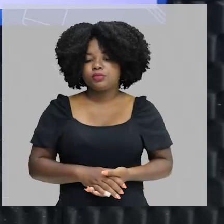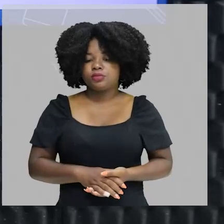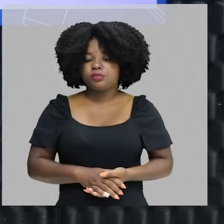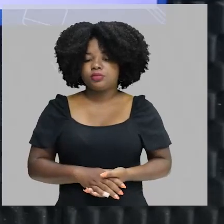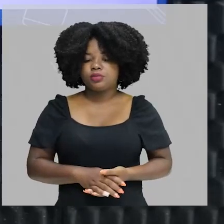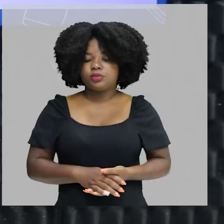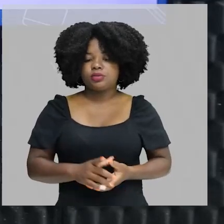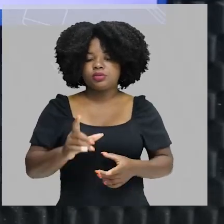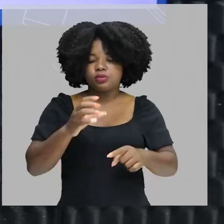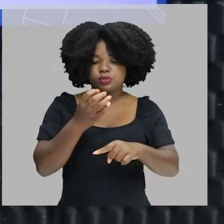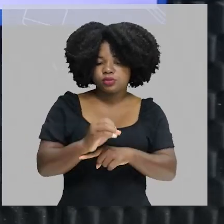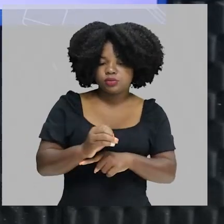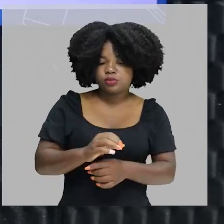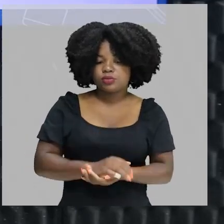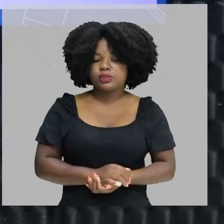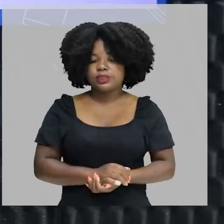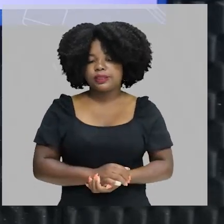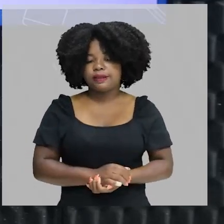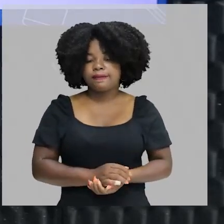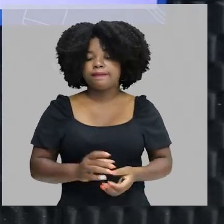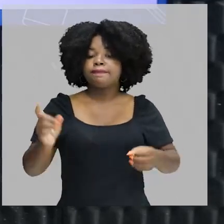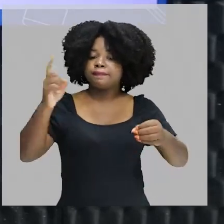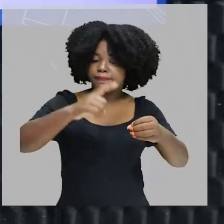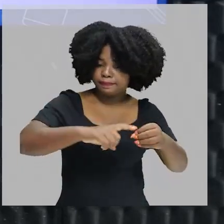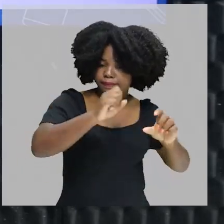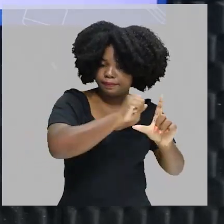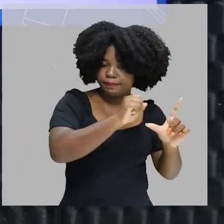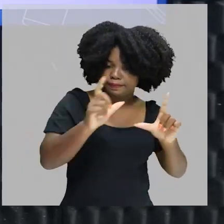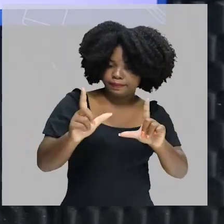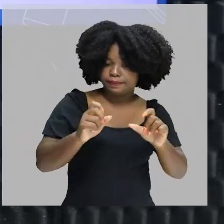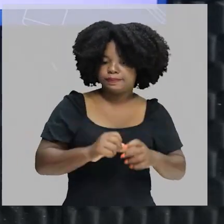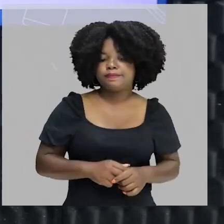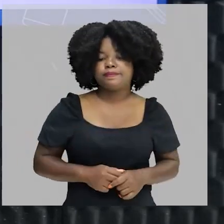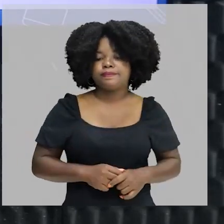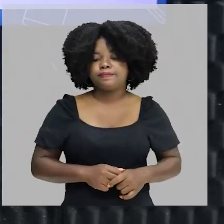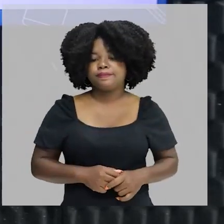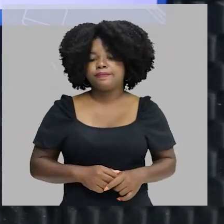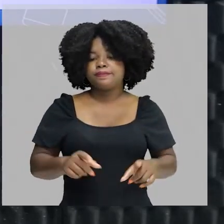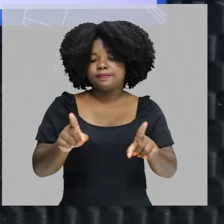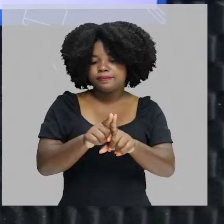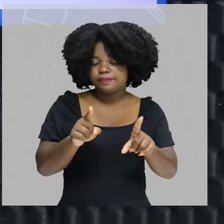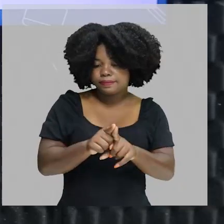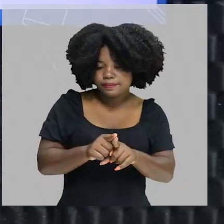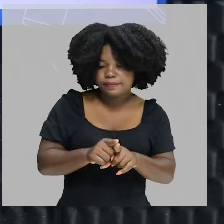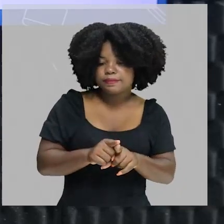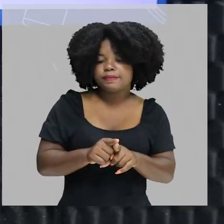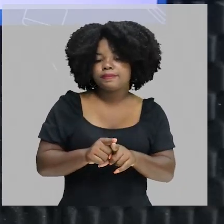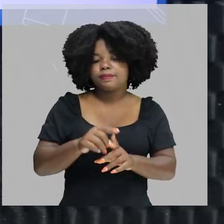do oxigênio. Vamos voltar lá para a equação, montar a regra de 3 e eu determino